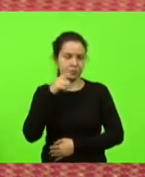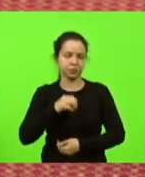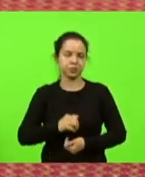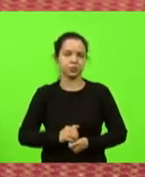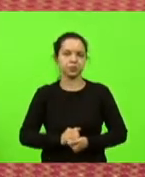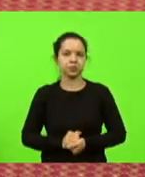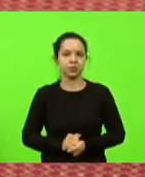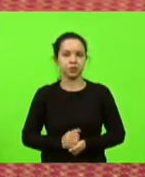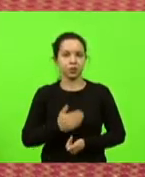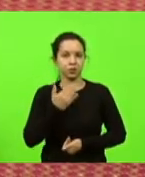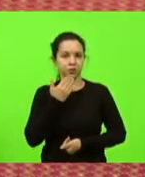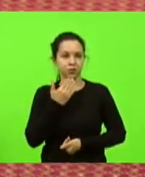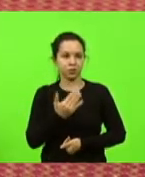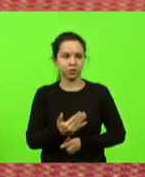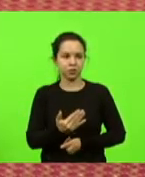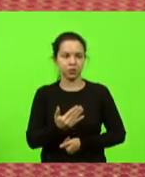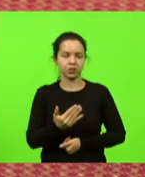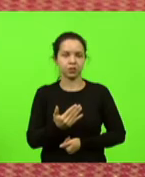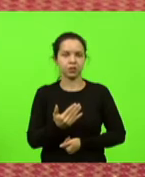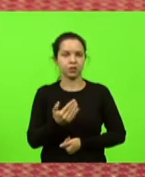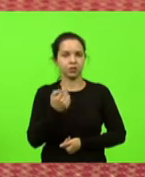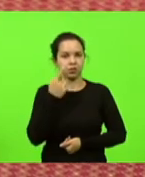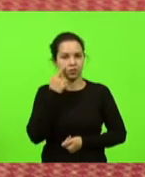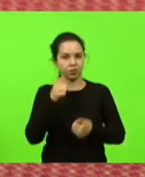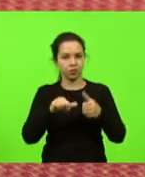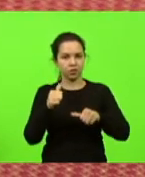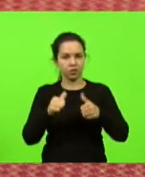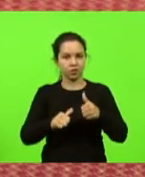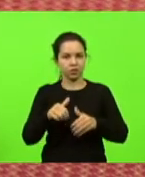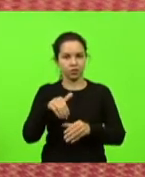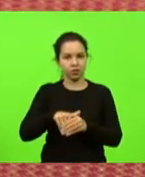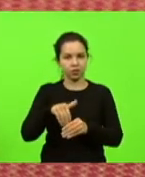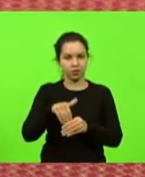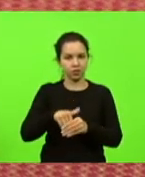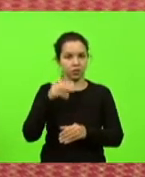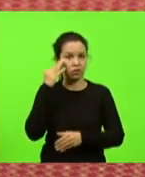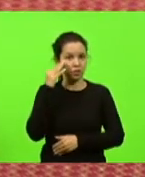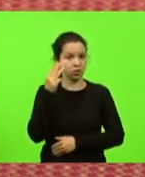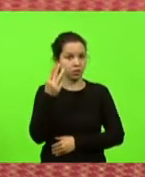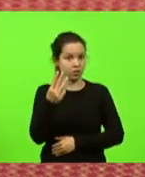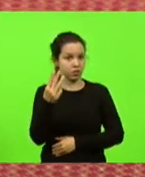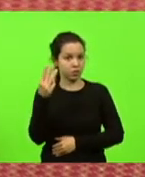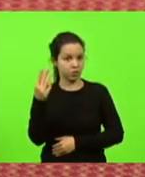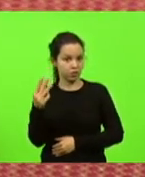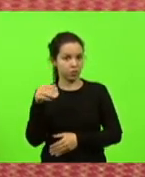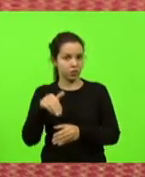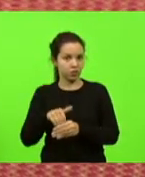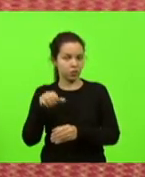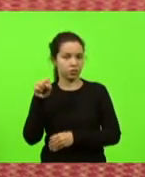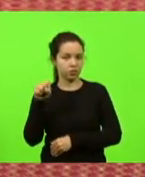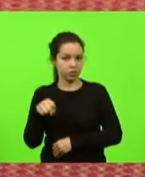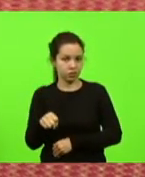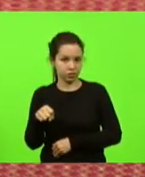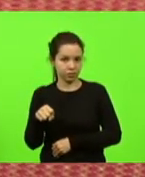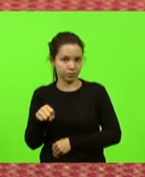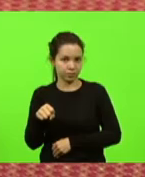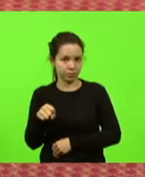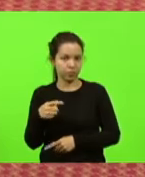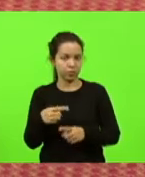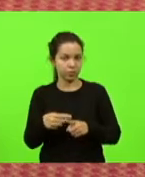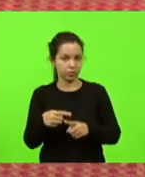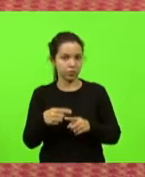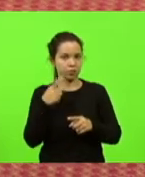solicito que seja verificada a votação, porque entendo que deu 33 votos sim, senhor presidente. Vou explicar por quê. O senhor abriu o